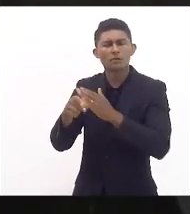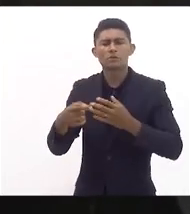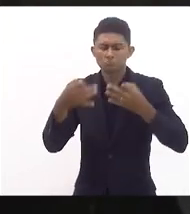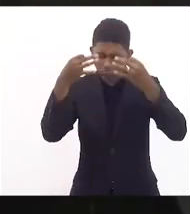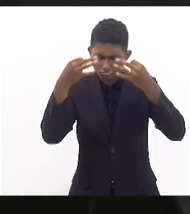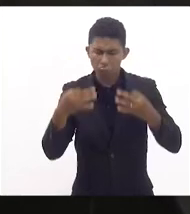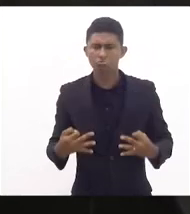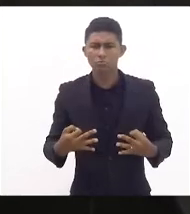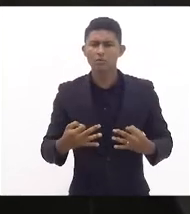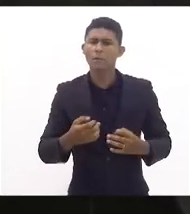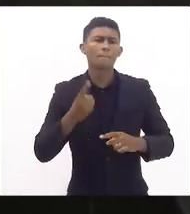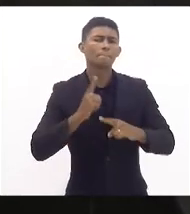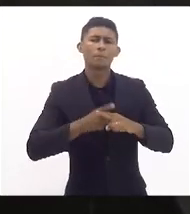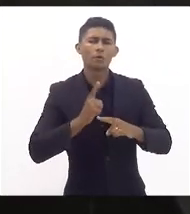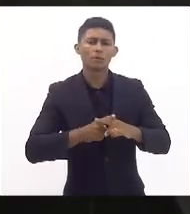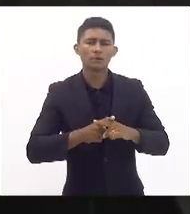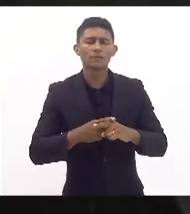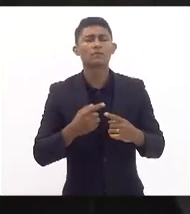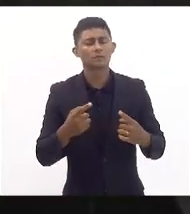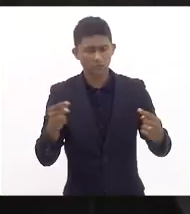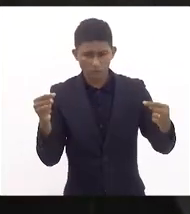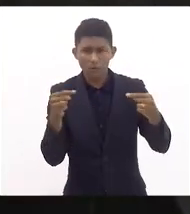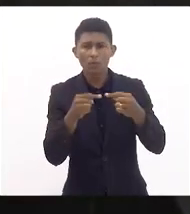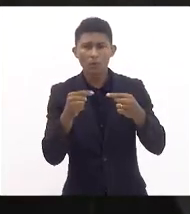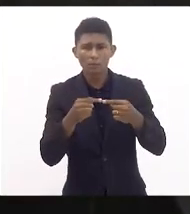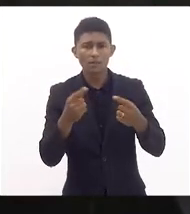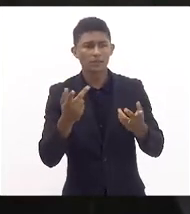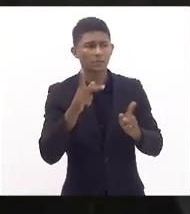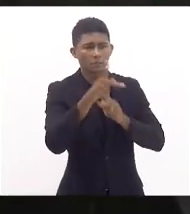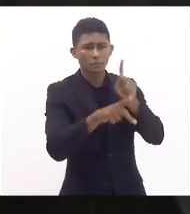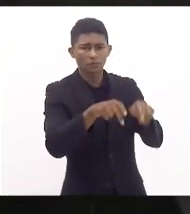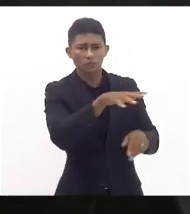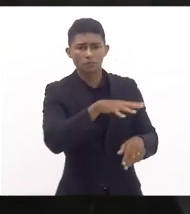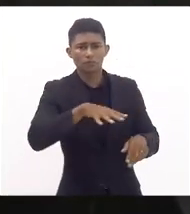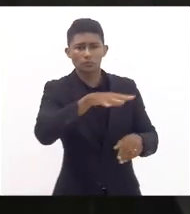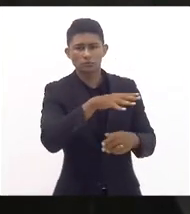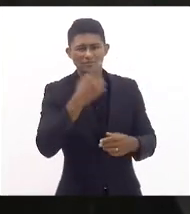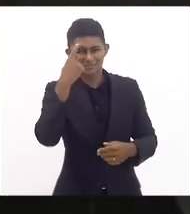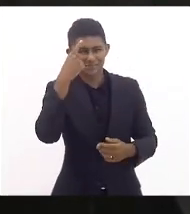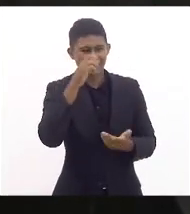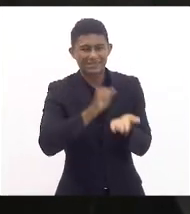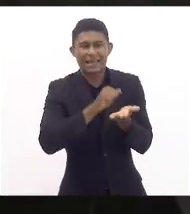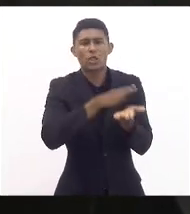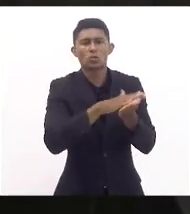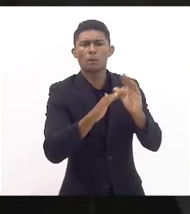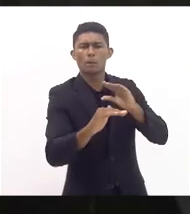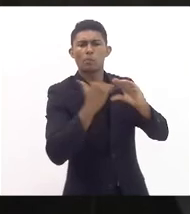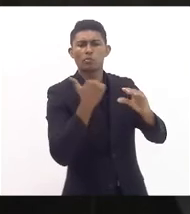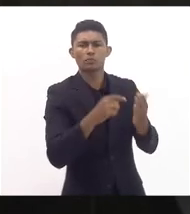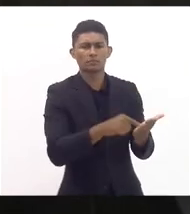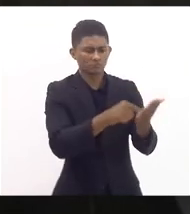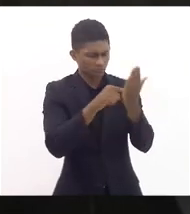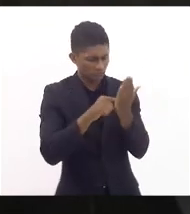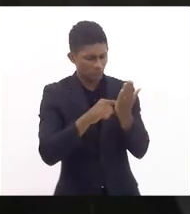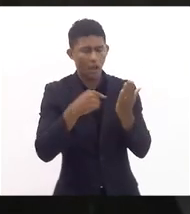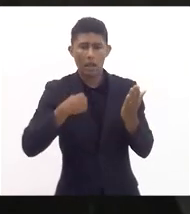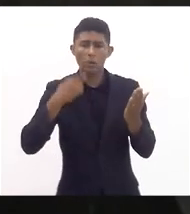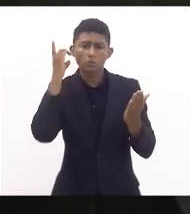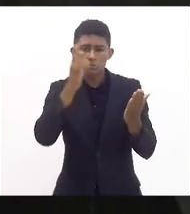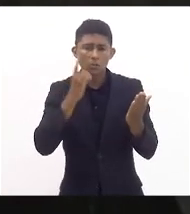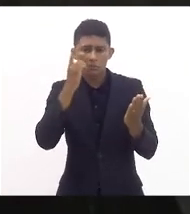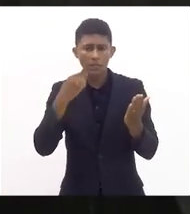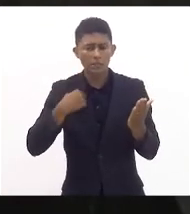são oriundas e em atendimento a uma denúncia que recebi na qualidade de